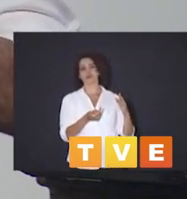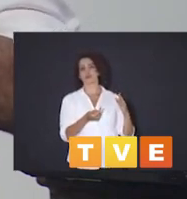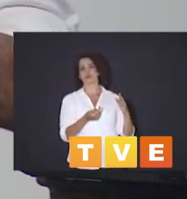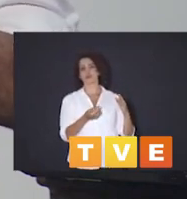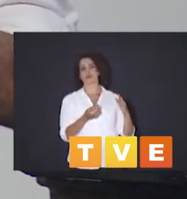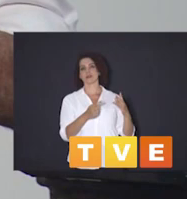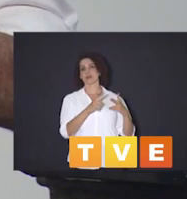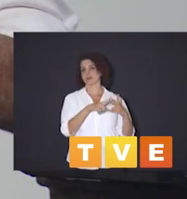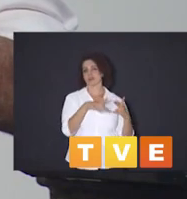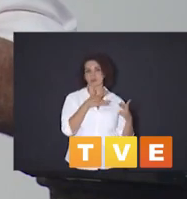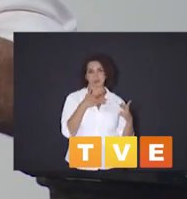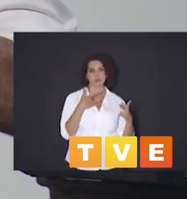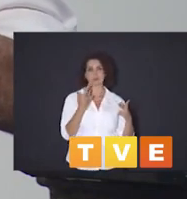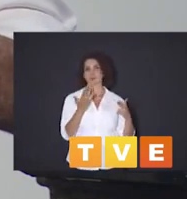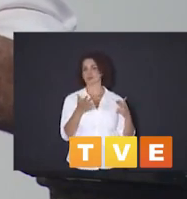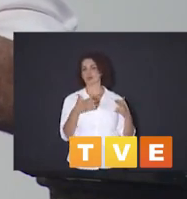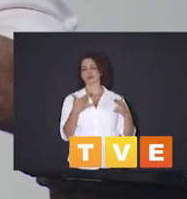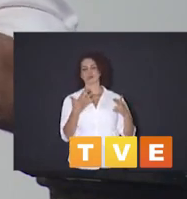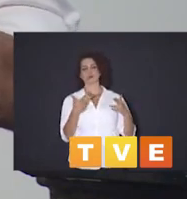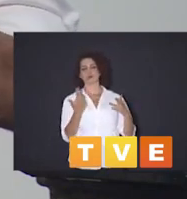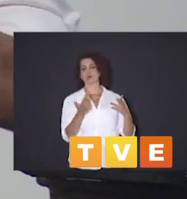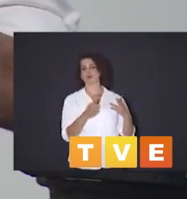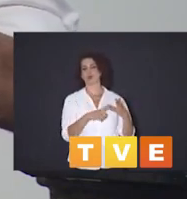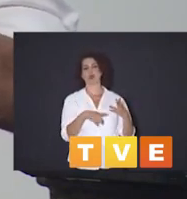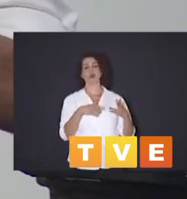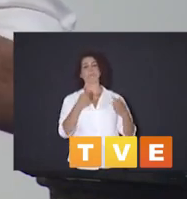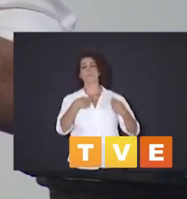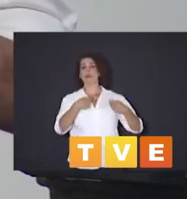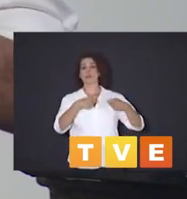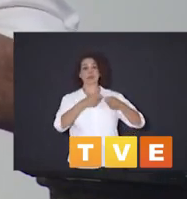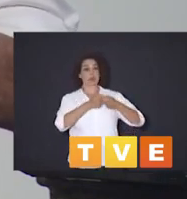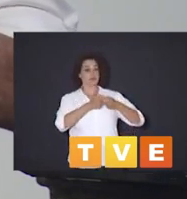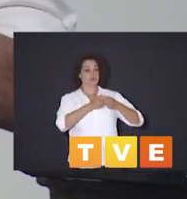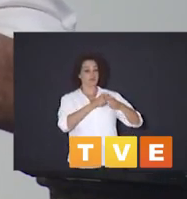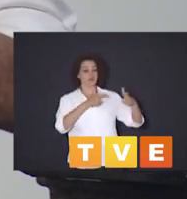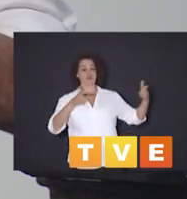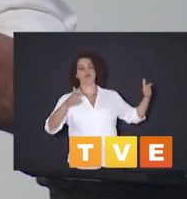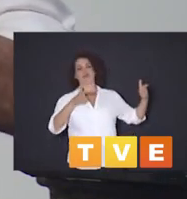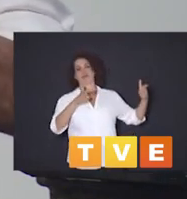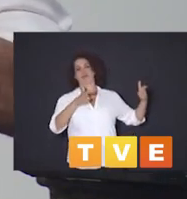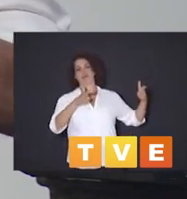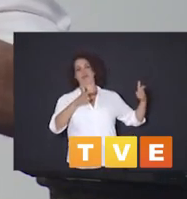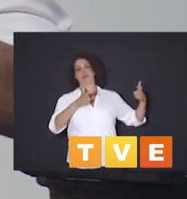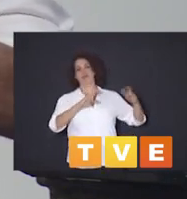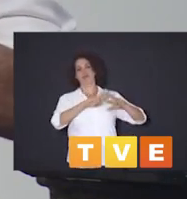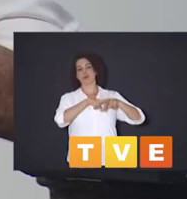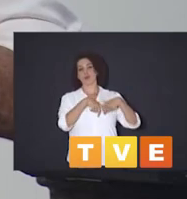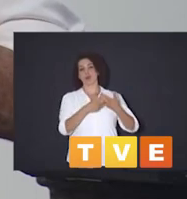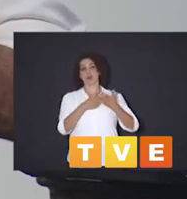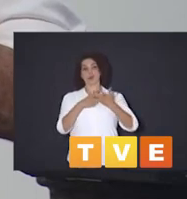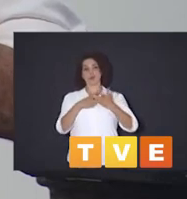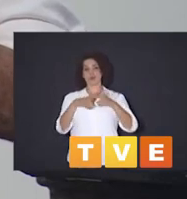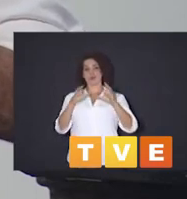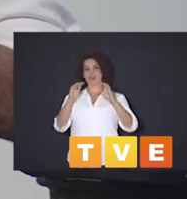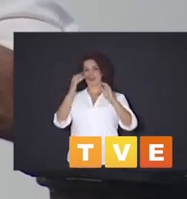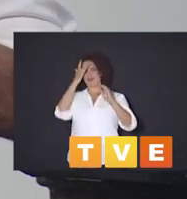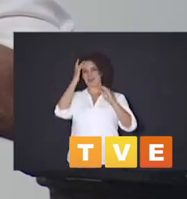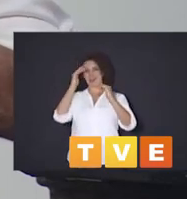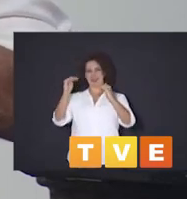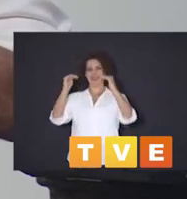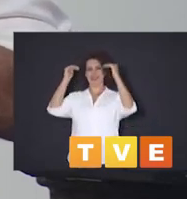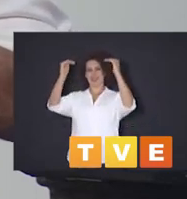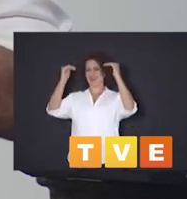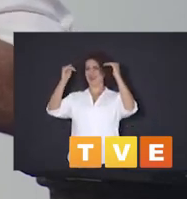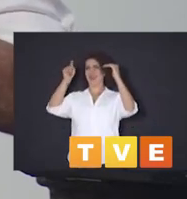saúde é preciso ampliar isso porque as nossas elites não tem o menor interesse que em democracia